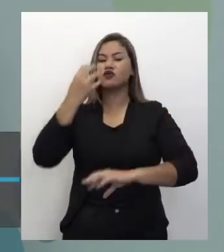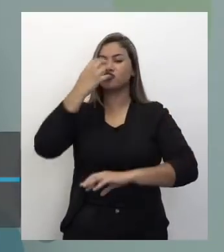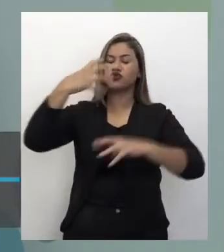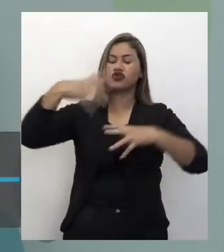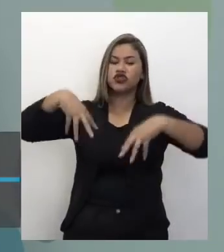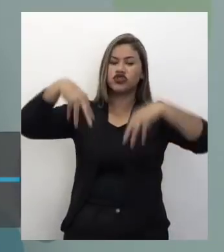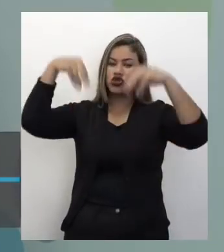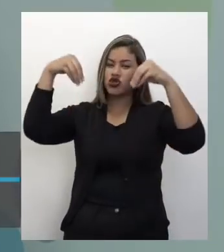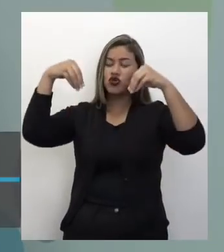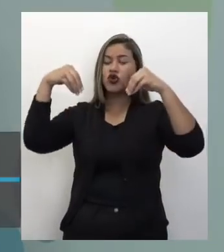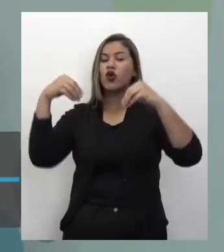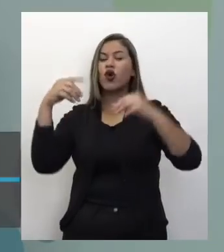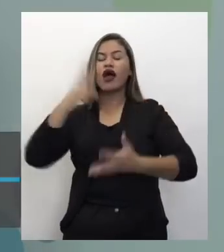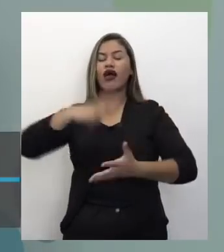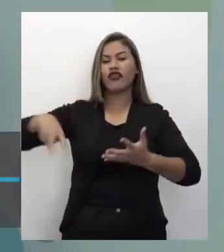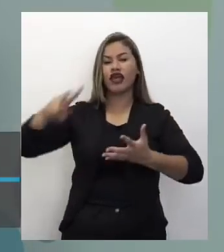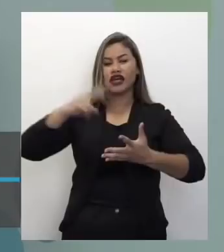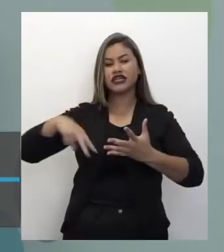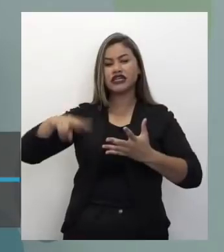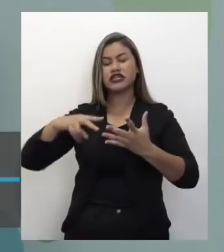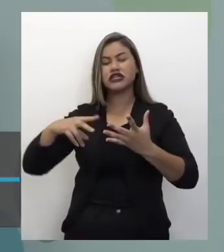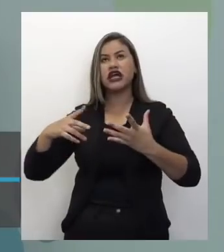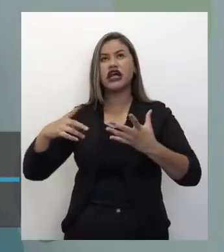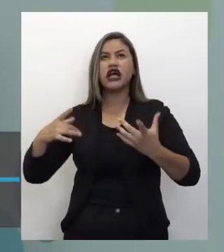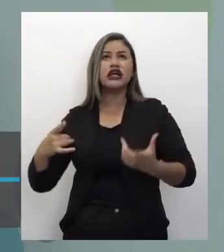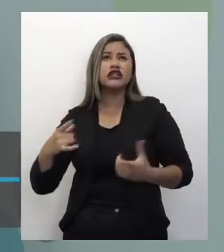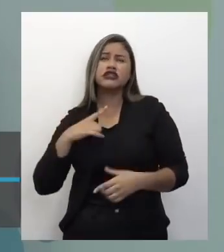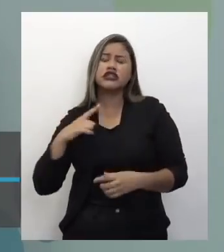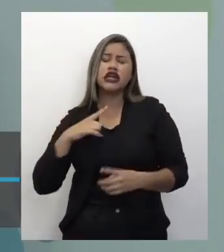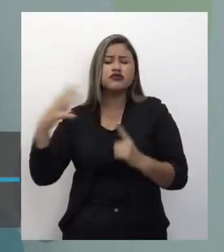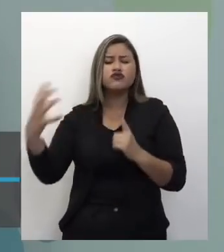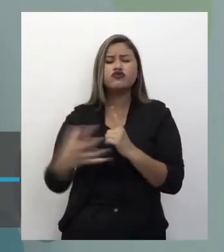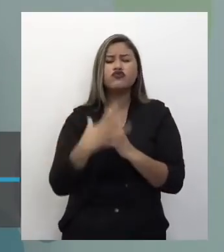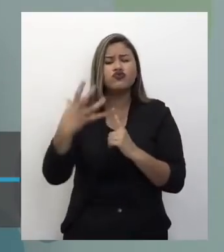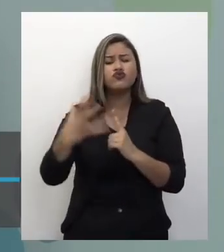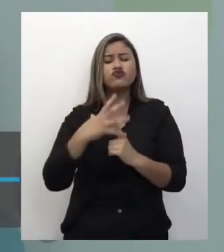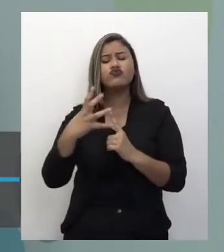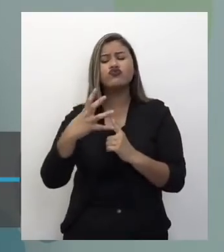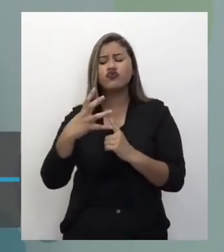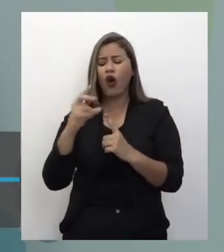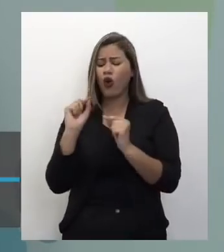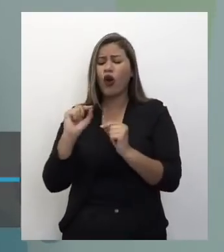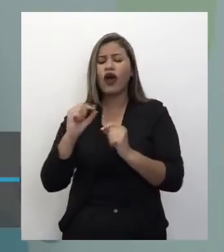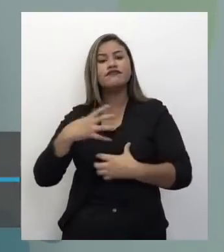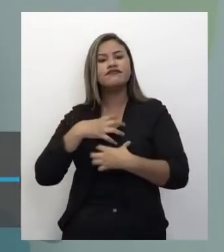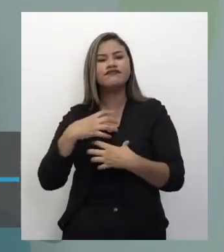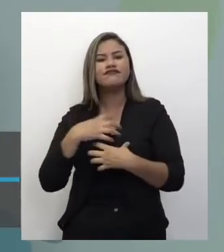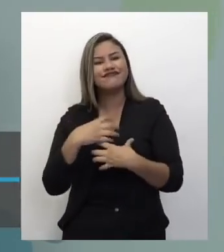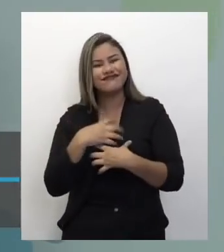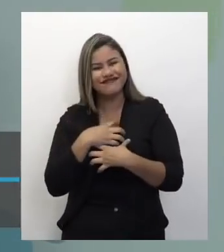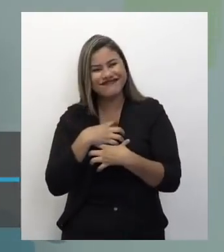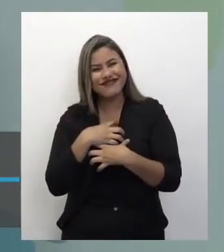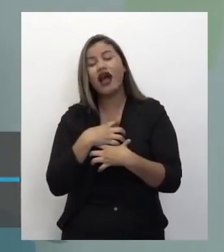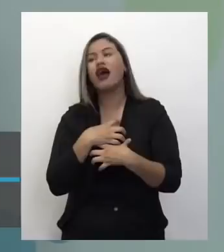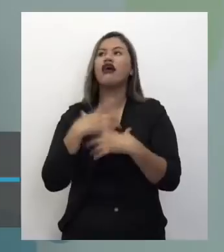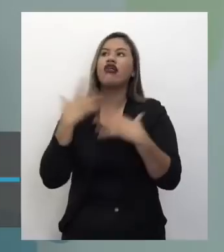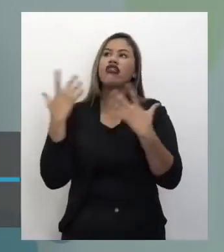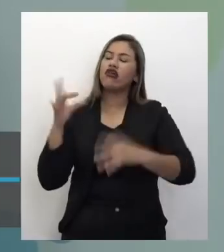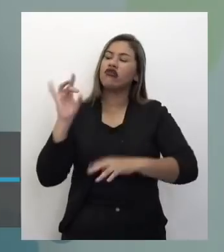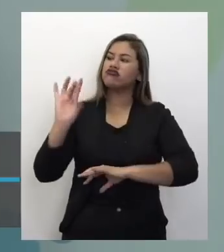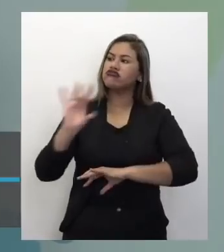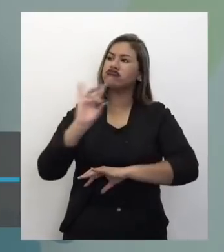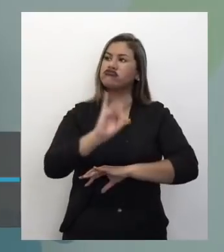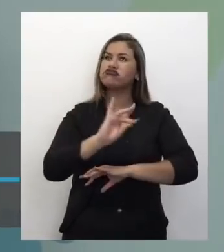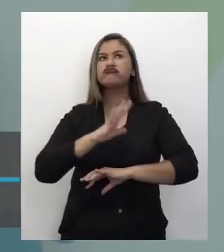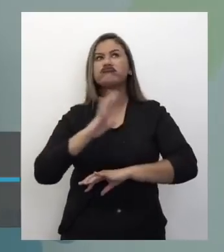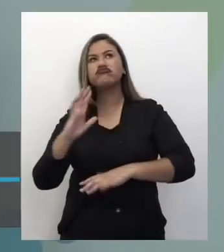forma de arte, ela provoca algum sentimento na gente. E é para isso mesmo, é para provocar. Em cada pessoa é um tipo de sentimento. Para